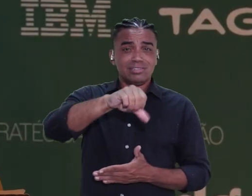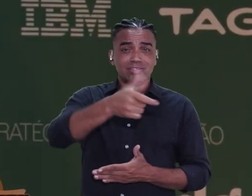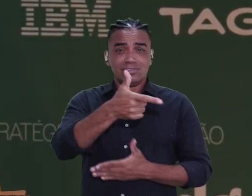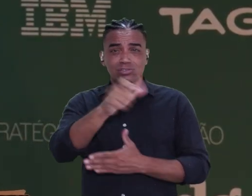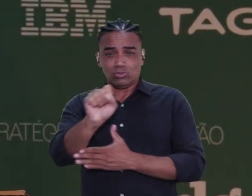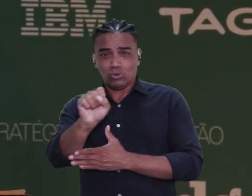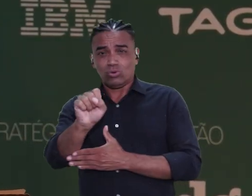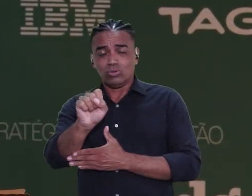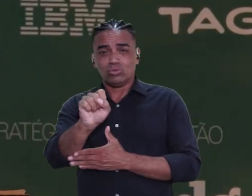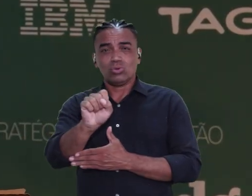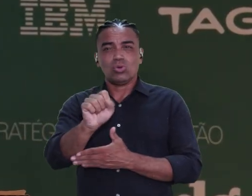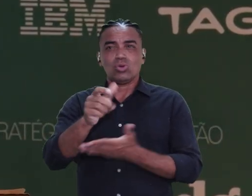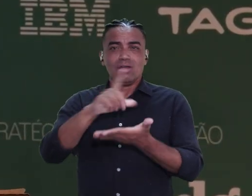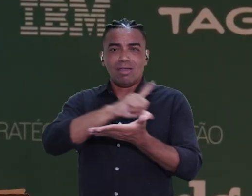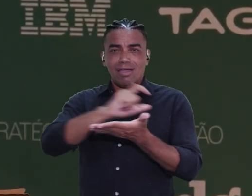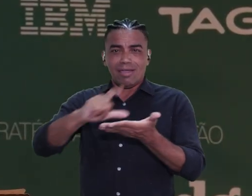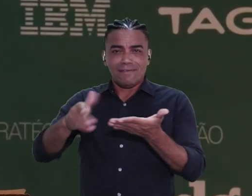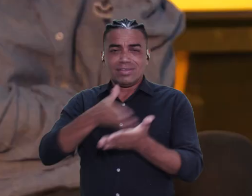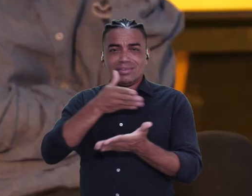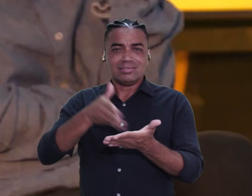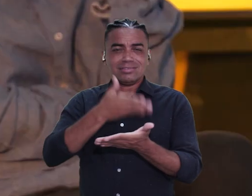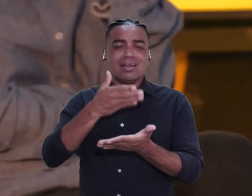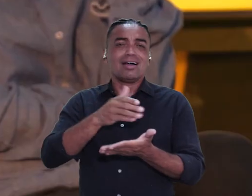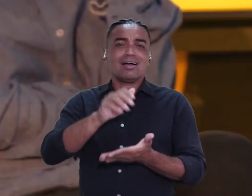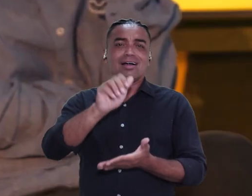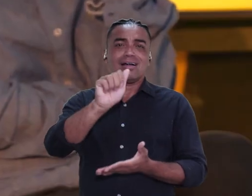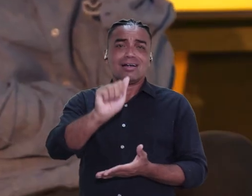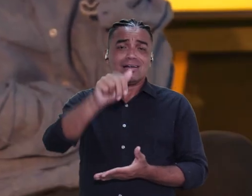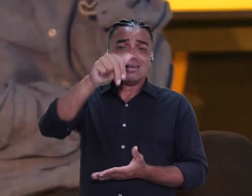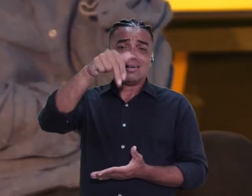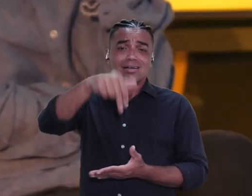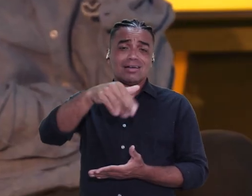Caminho, na revista de Antropofagia.